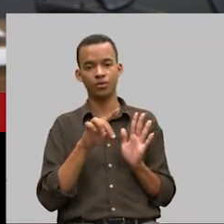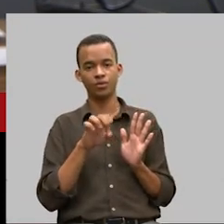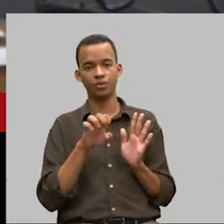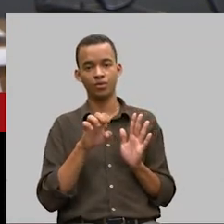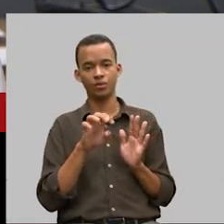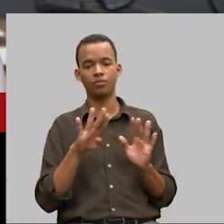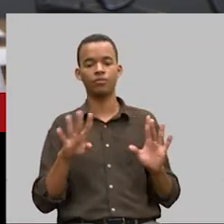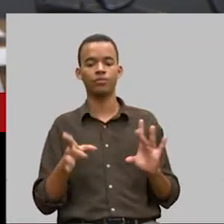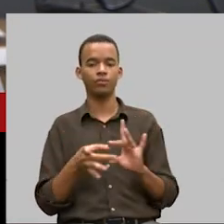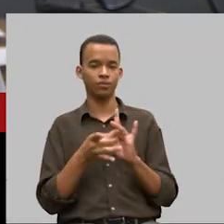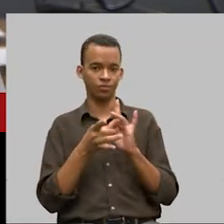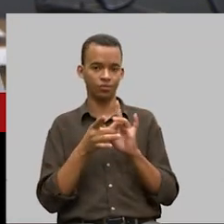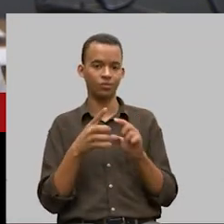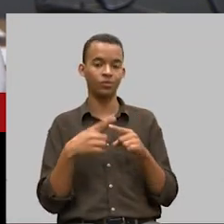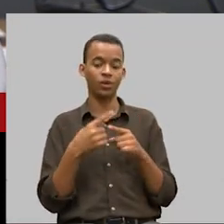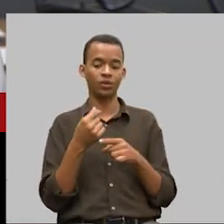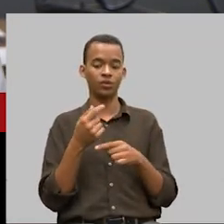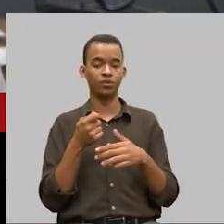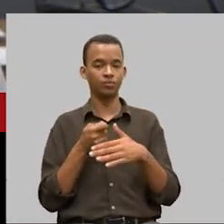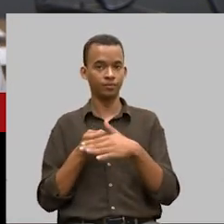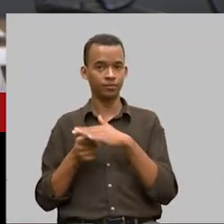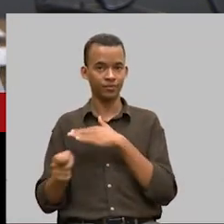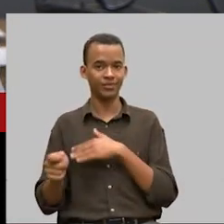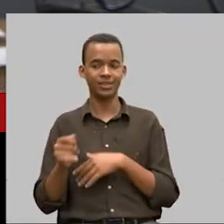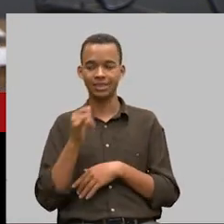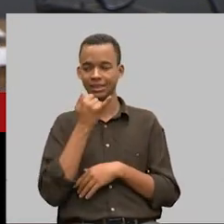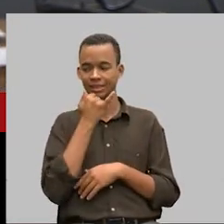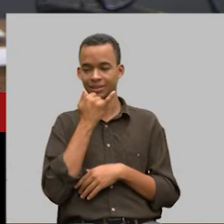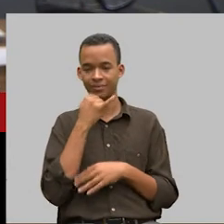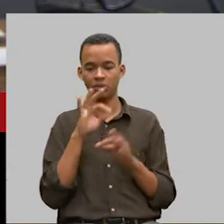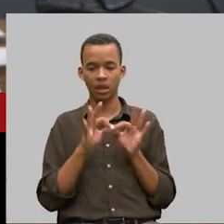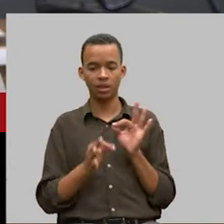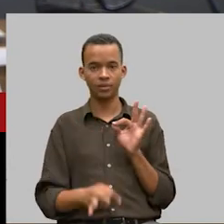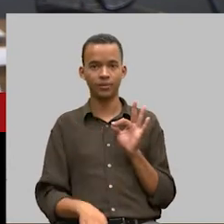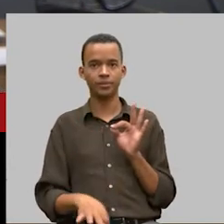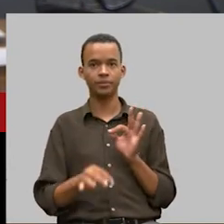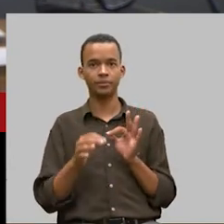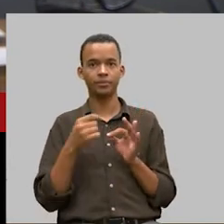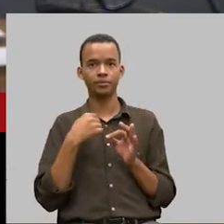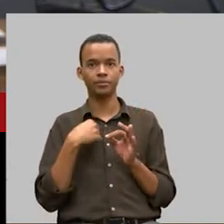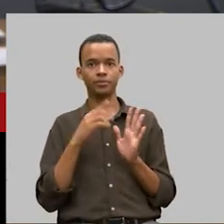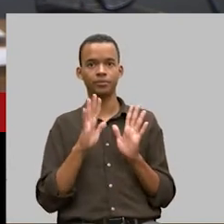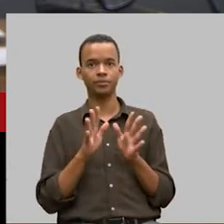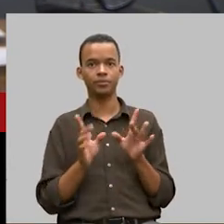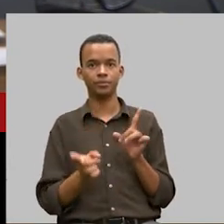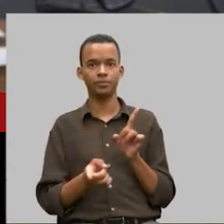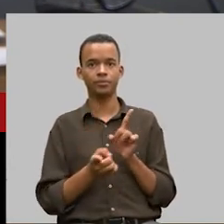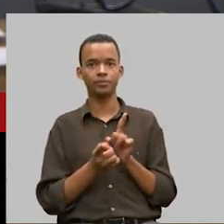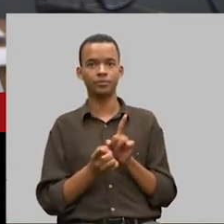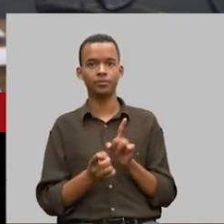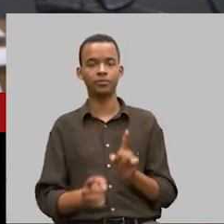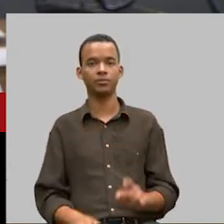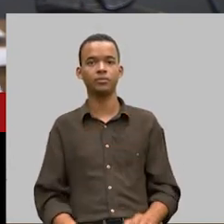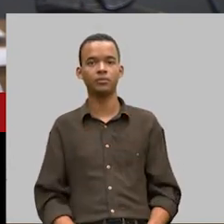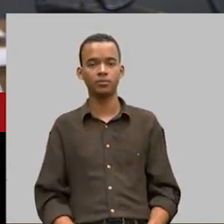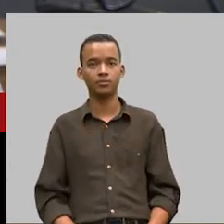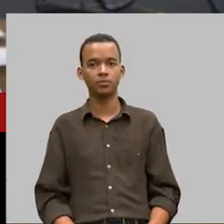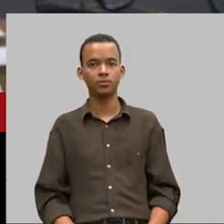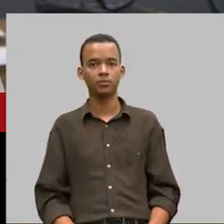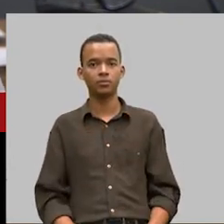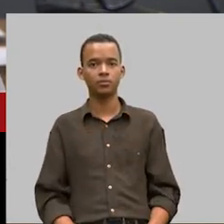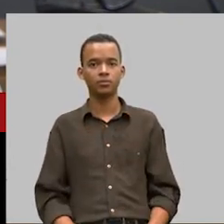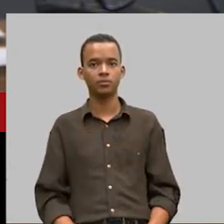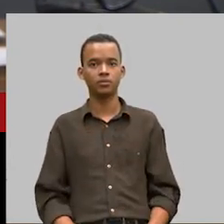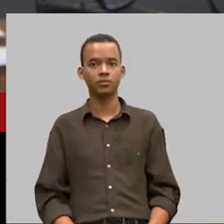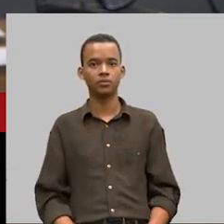chega conclui por favor vou concluir além isso eu vou me dar